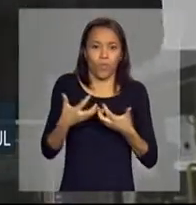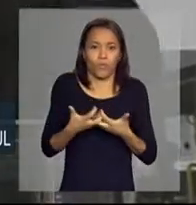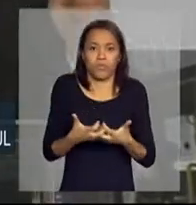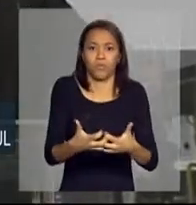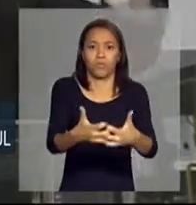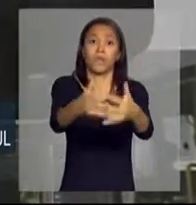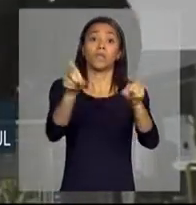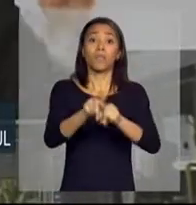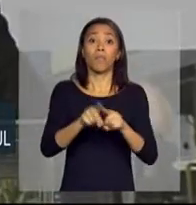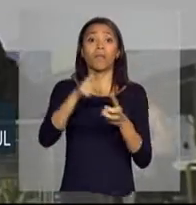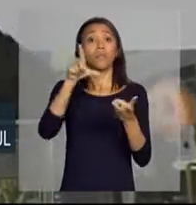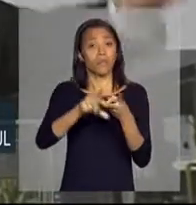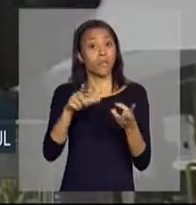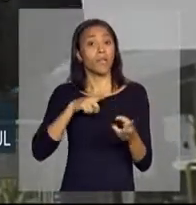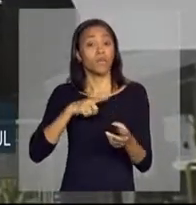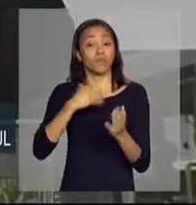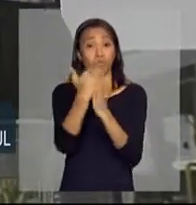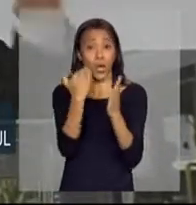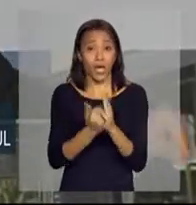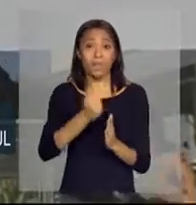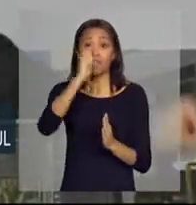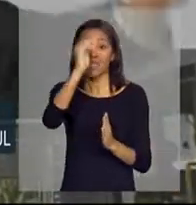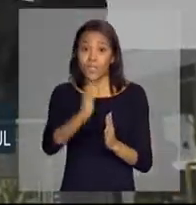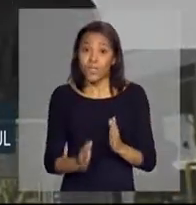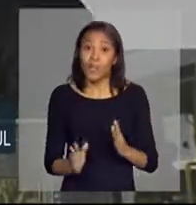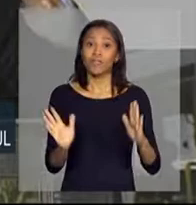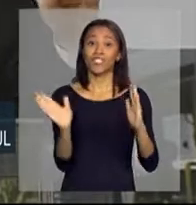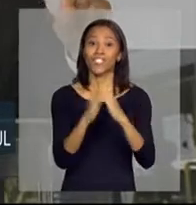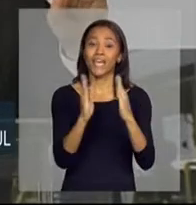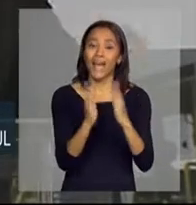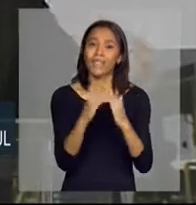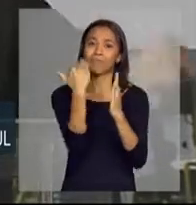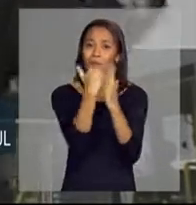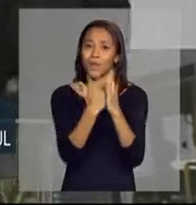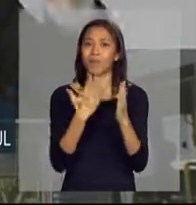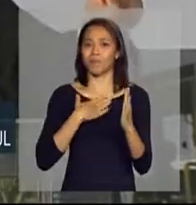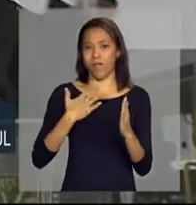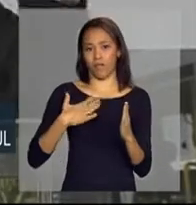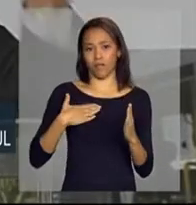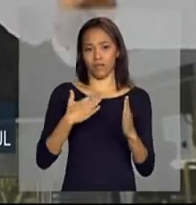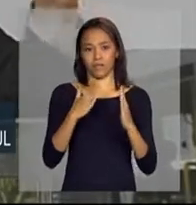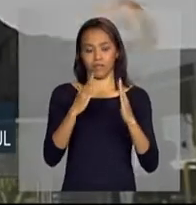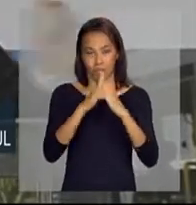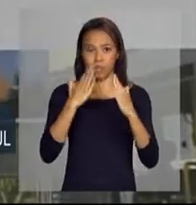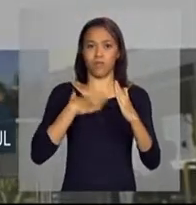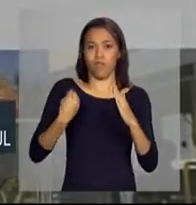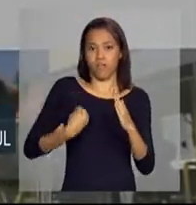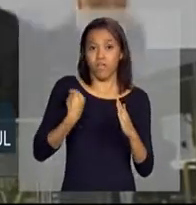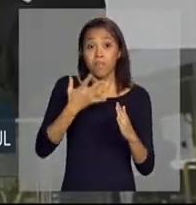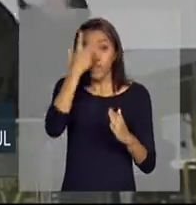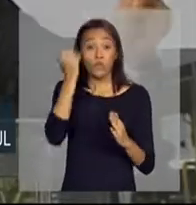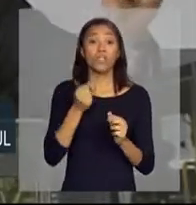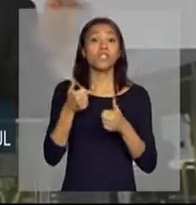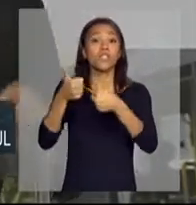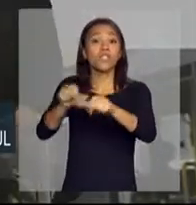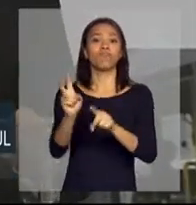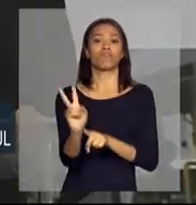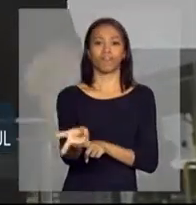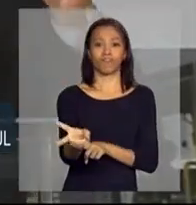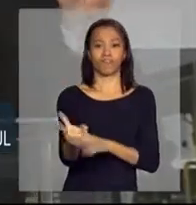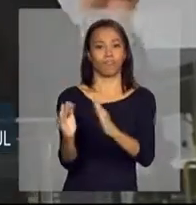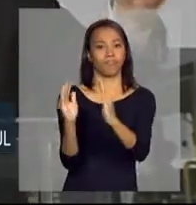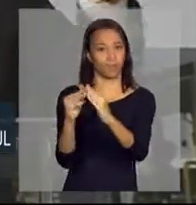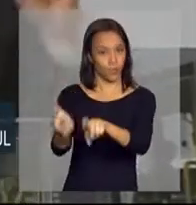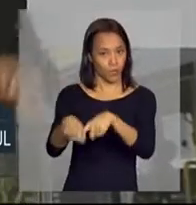um programa nacional de habitação rural, que é o Minha Casa Minha Vida, para a população que mora no campo. É desta forma